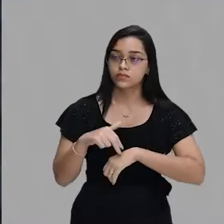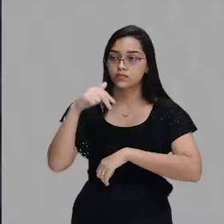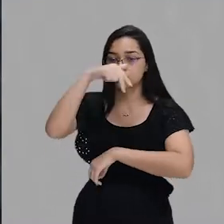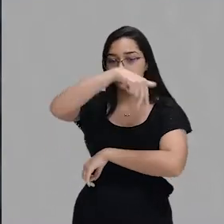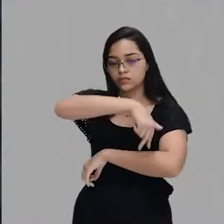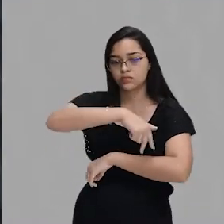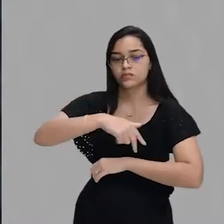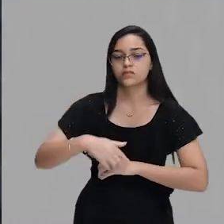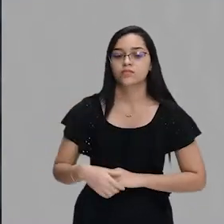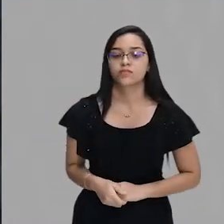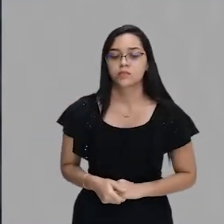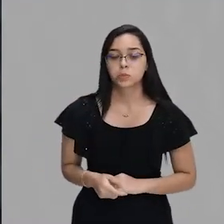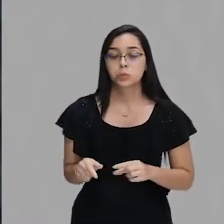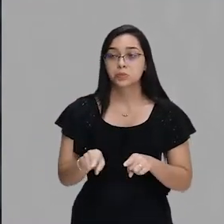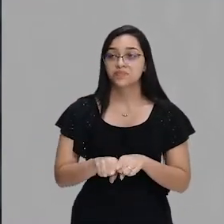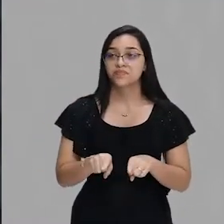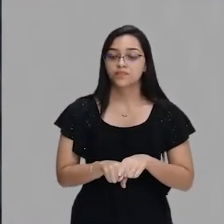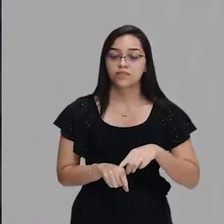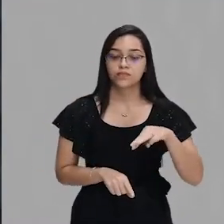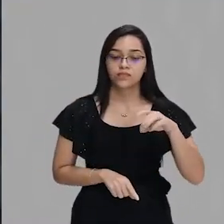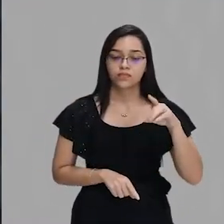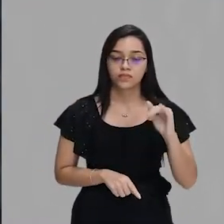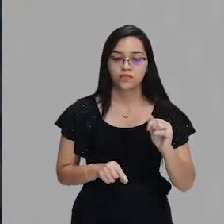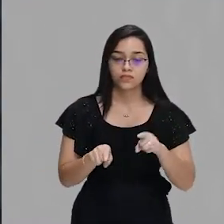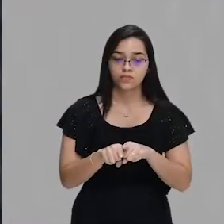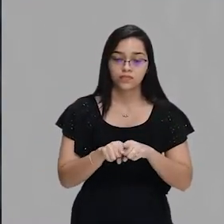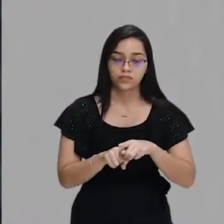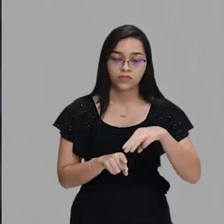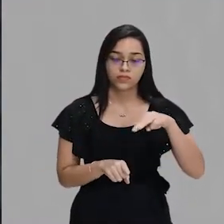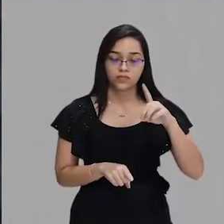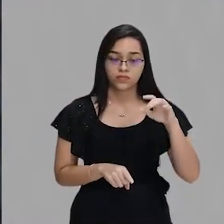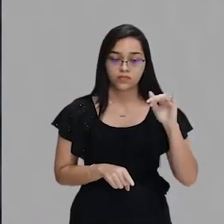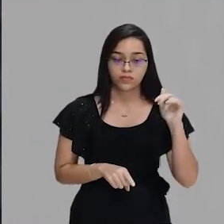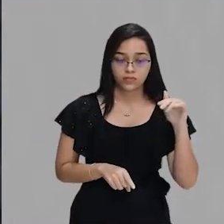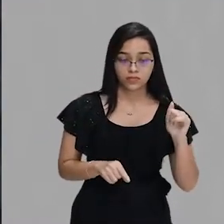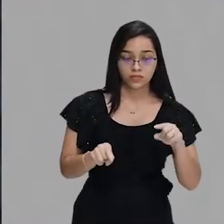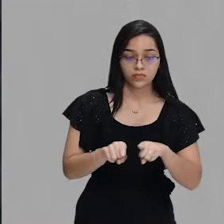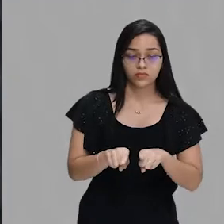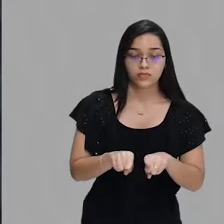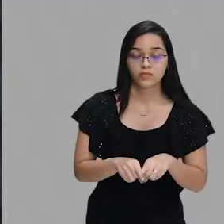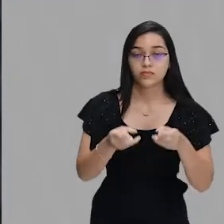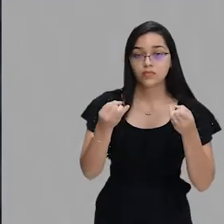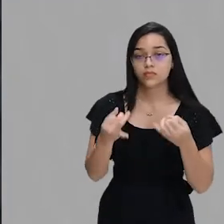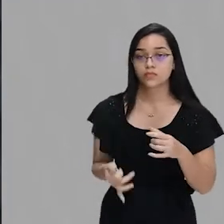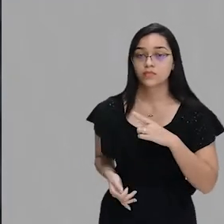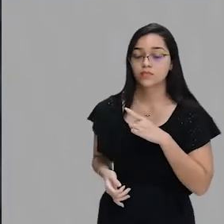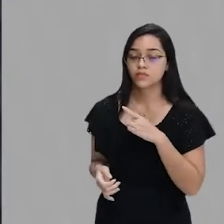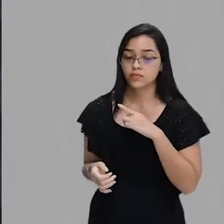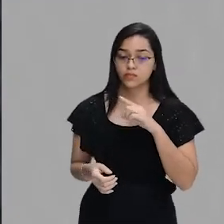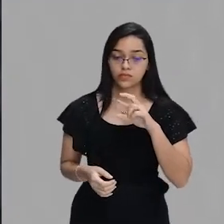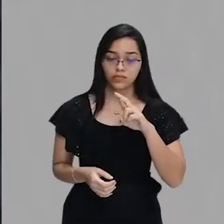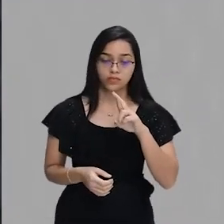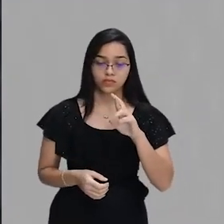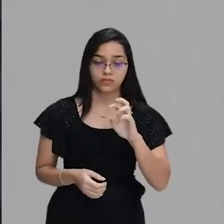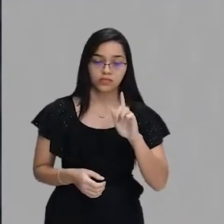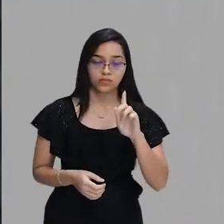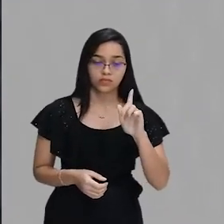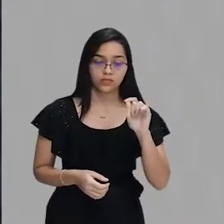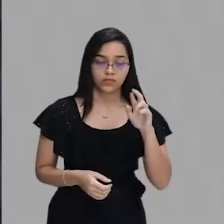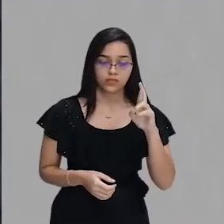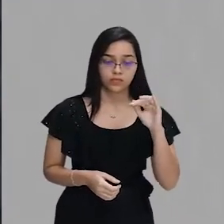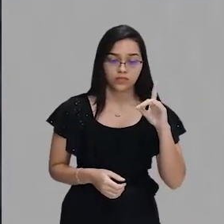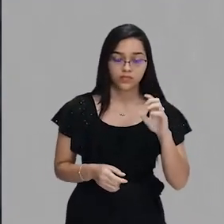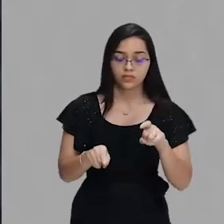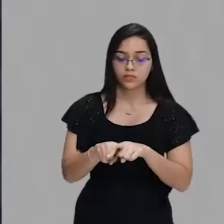né, de cada atleta, ele te dá a média e te dá a mediana. A média vai te dar regularidade. Com a média você vai